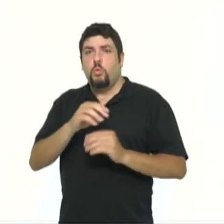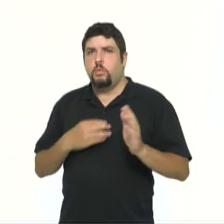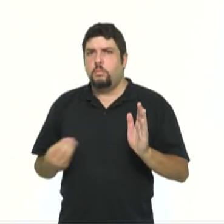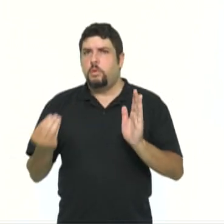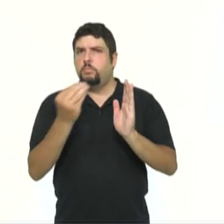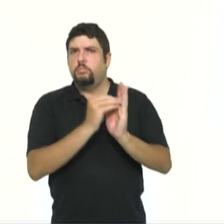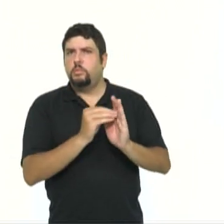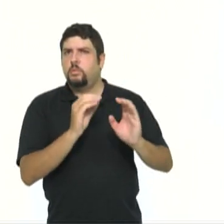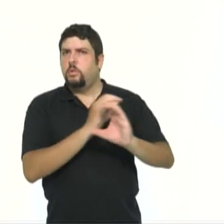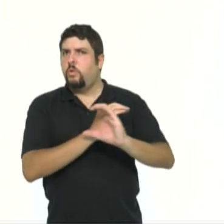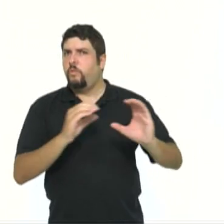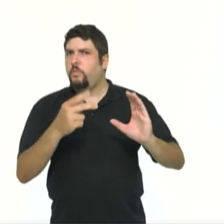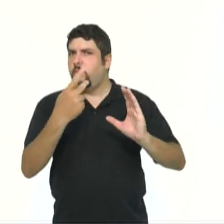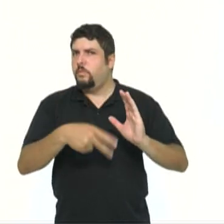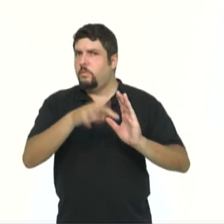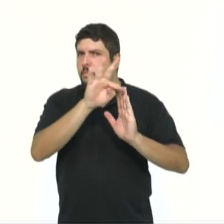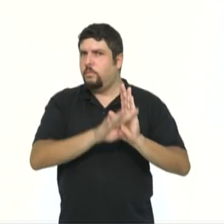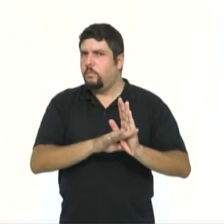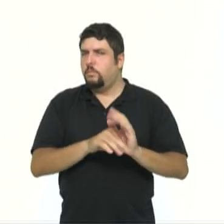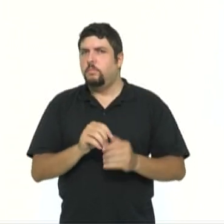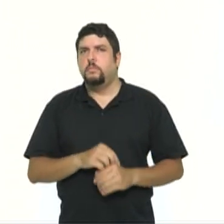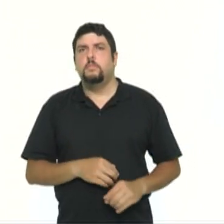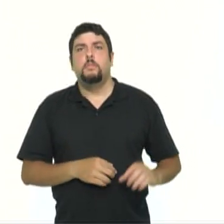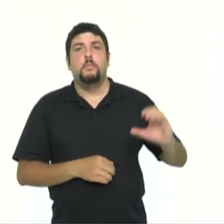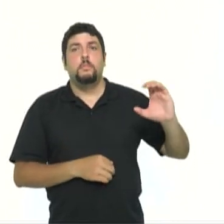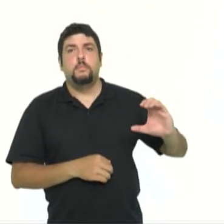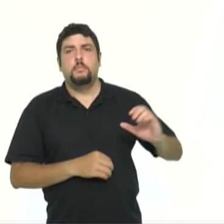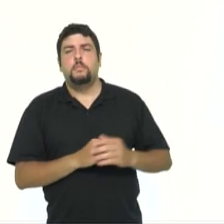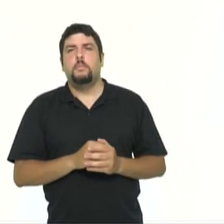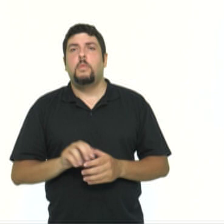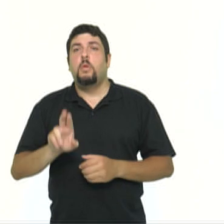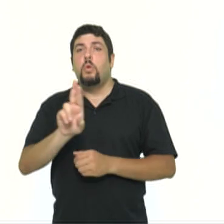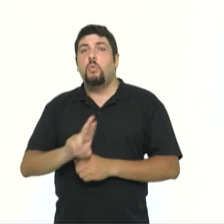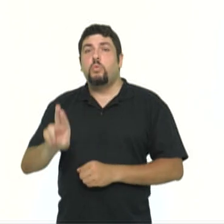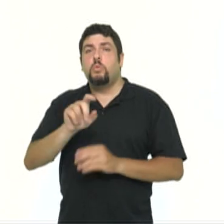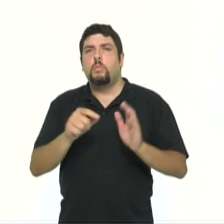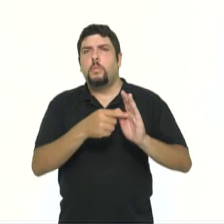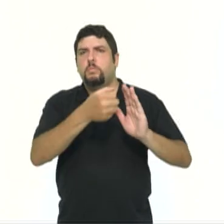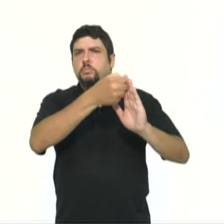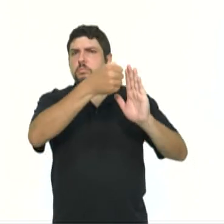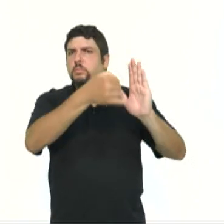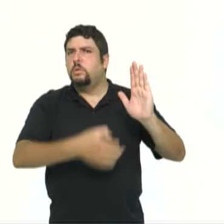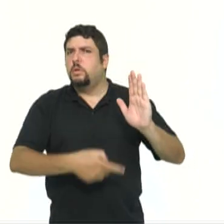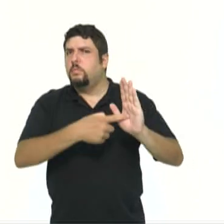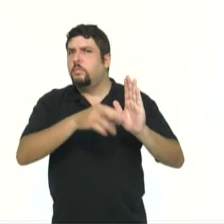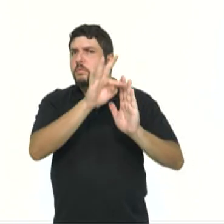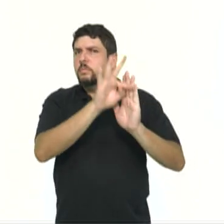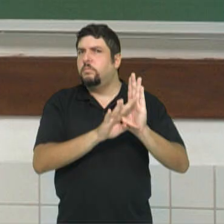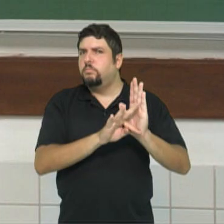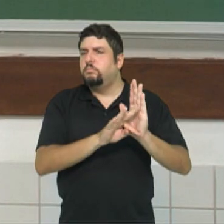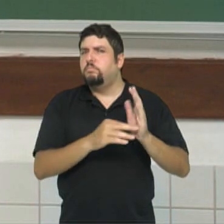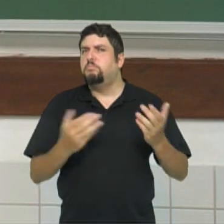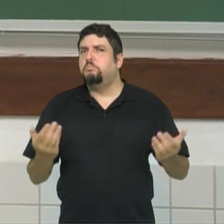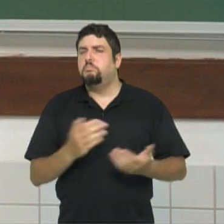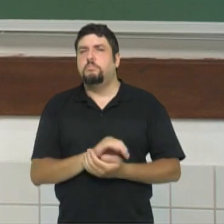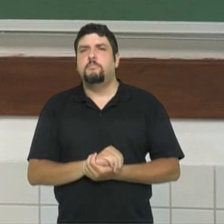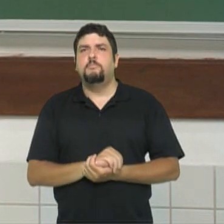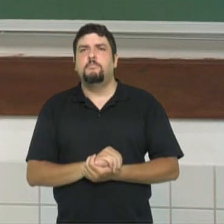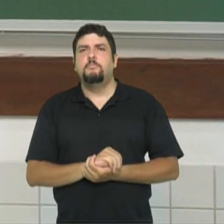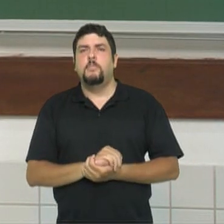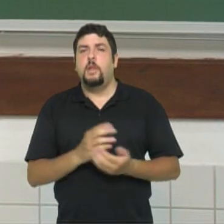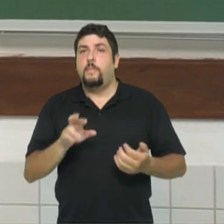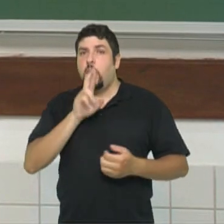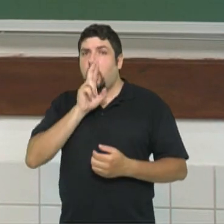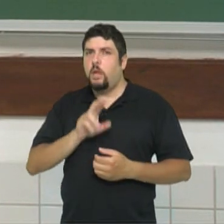seu texto? Ou letra C, ele os utilizou para justificar os argumentos que ele usou no texto? Vamos lá então a